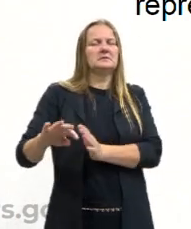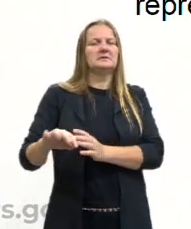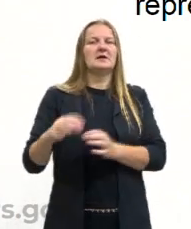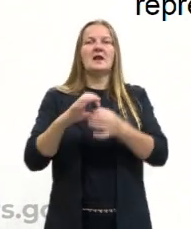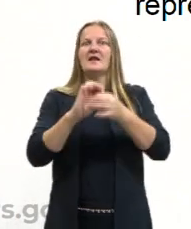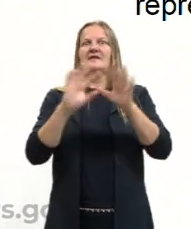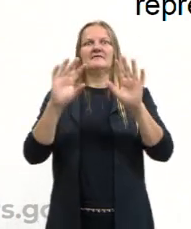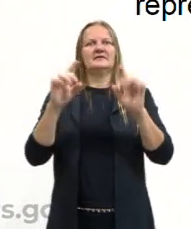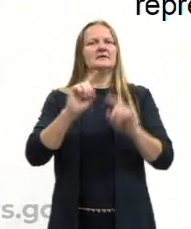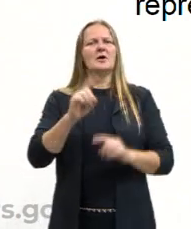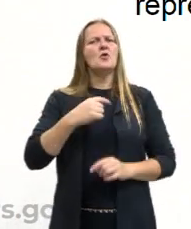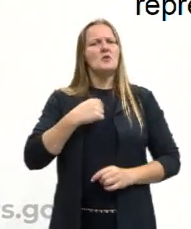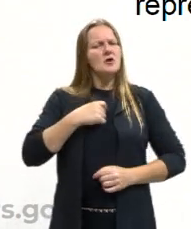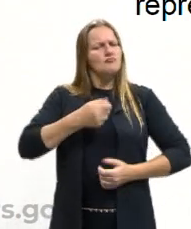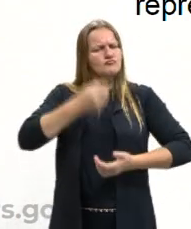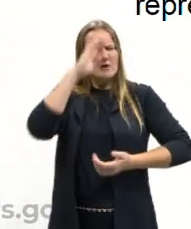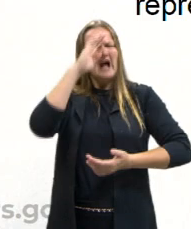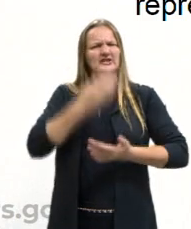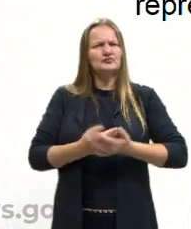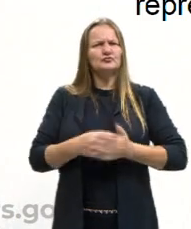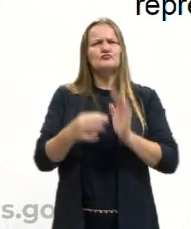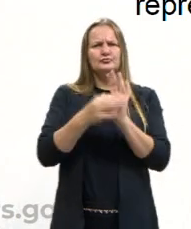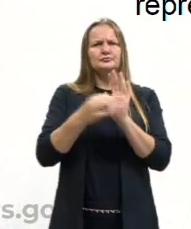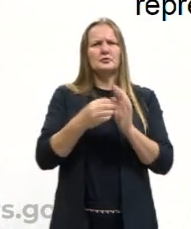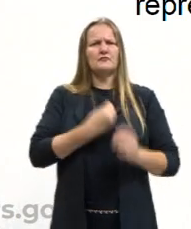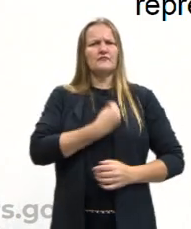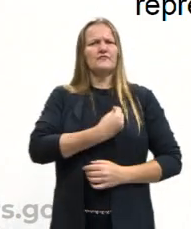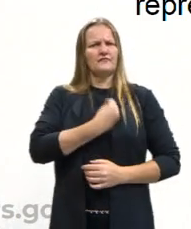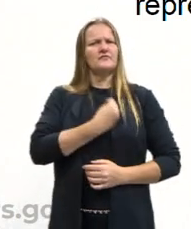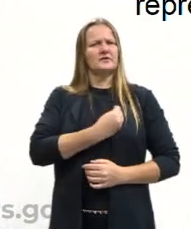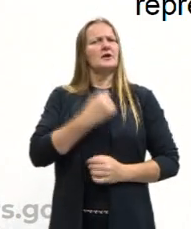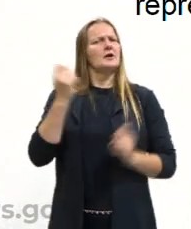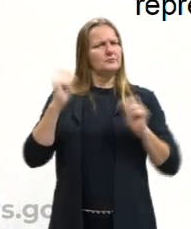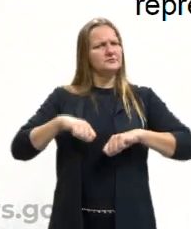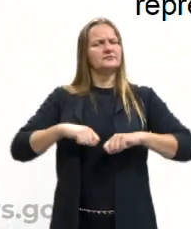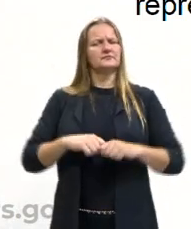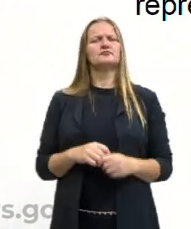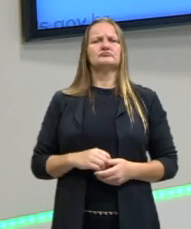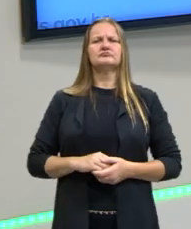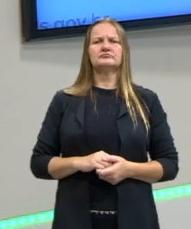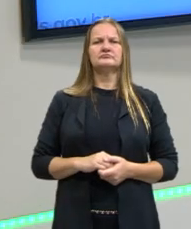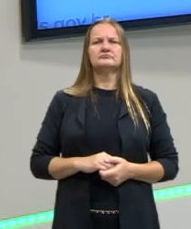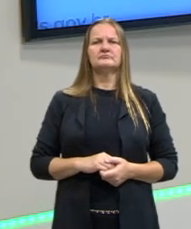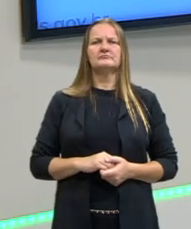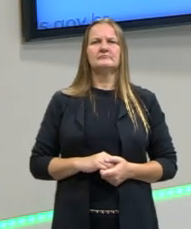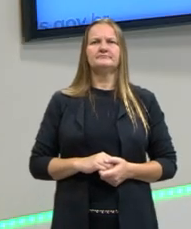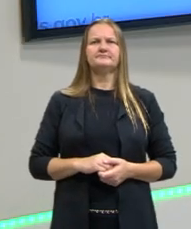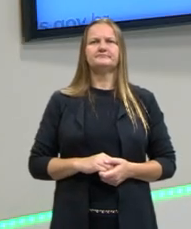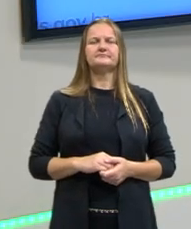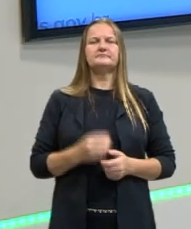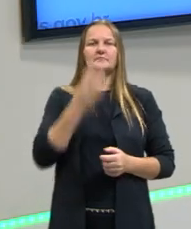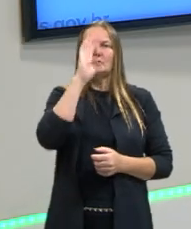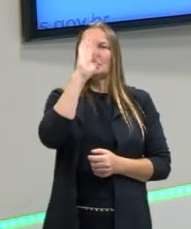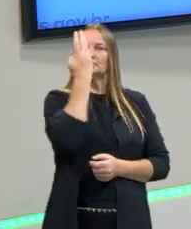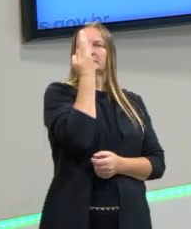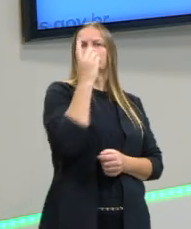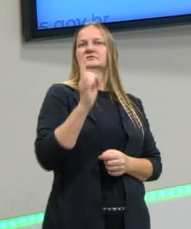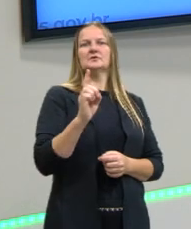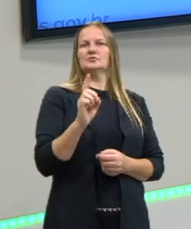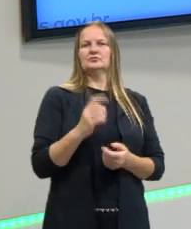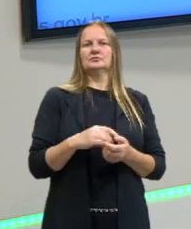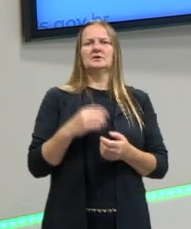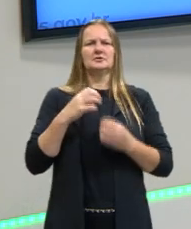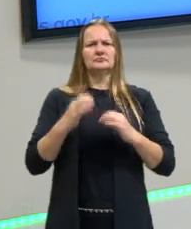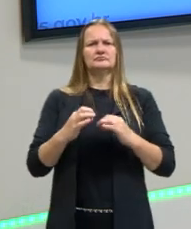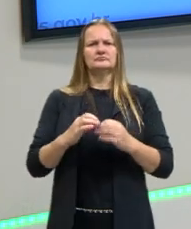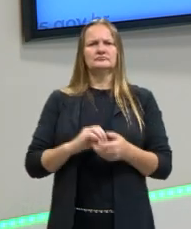sido absolvido mas ele acha que não que a vida teve a vida toda dele foi assim quer dizer se isso ele iria estar